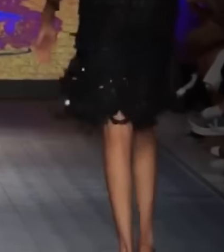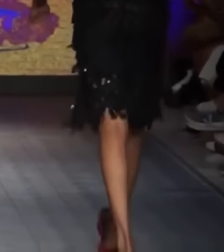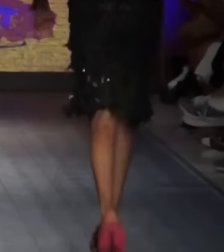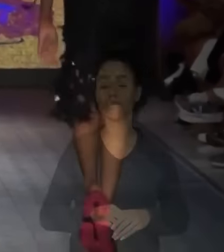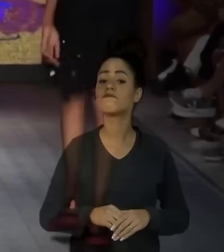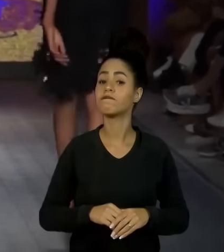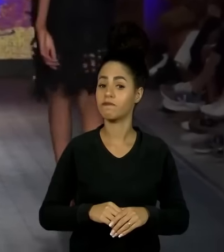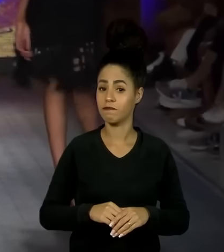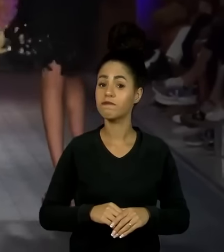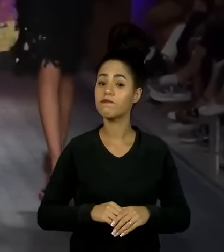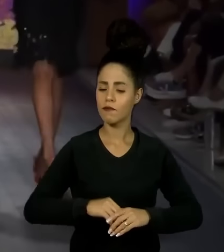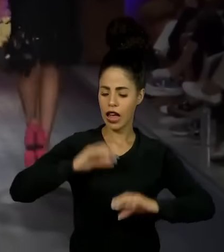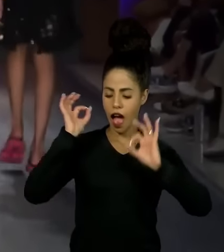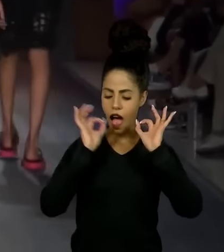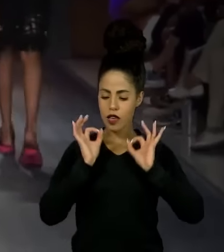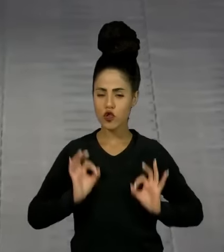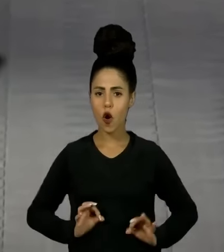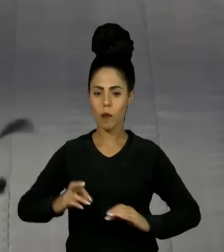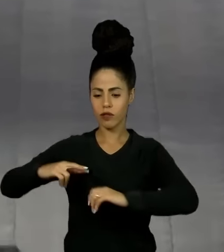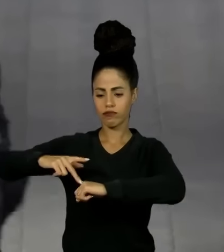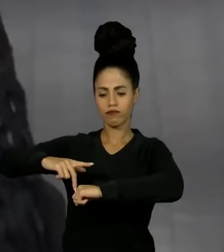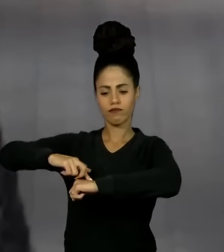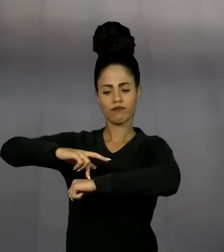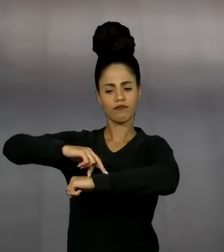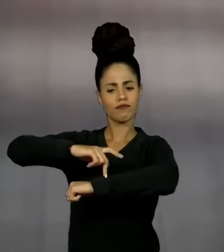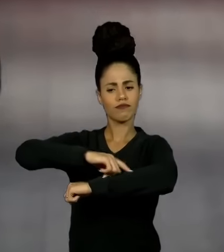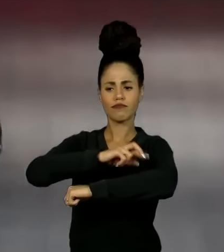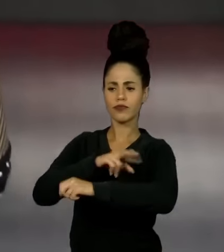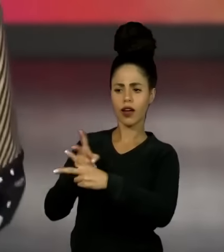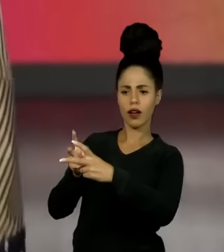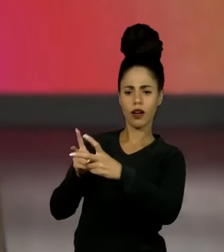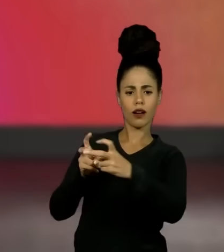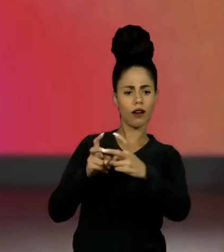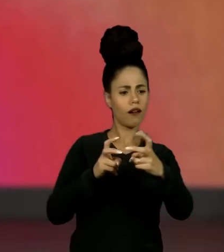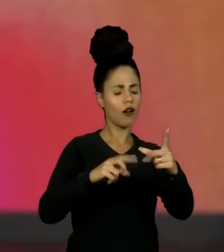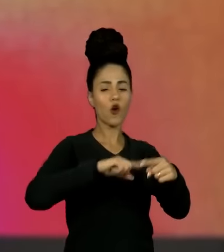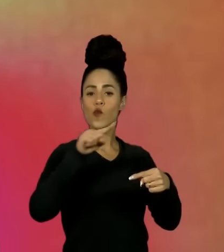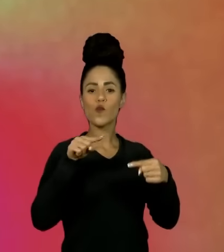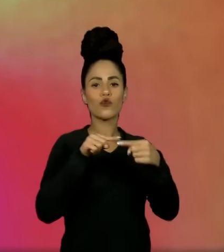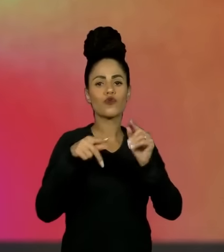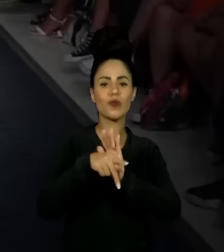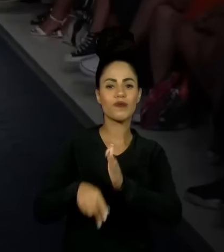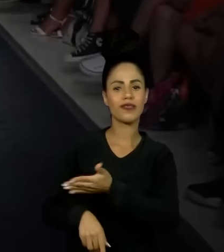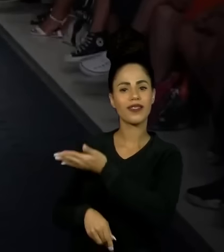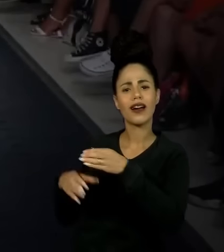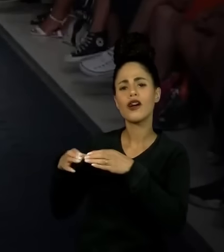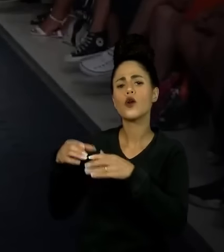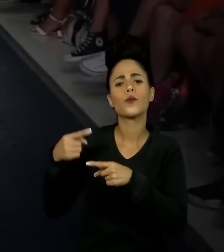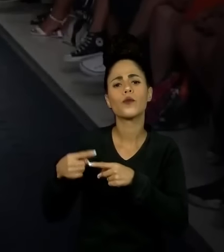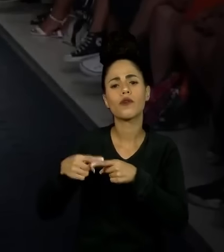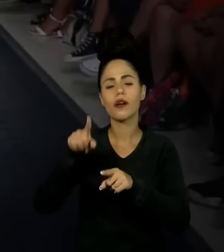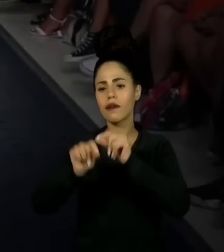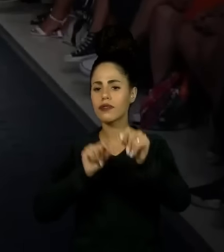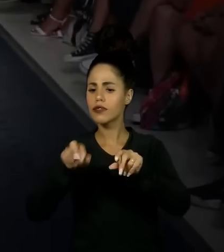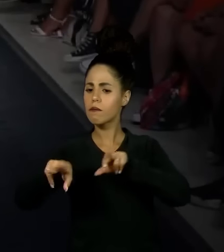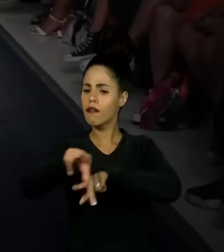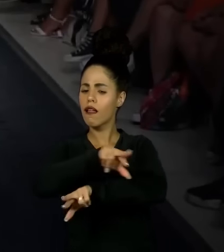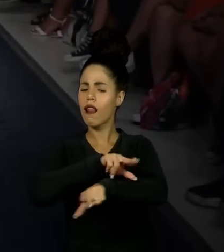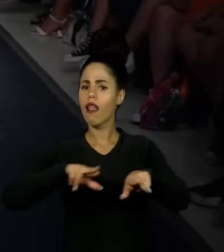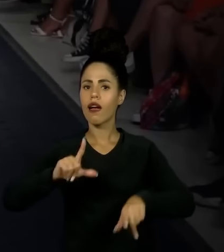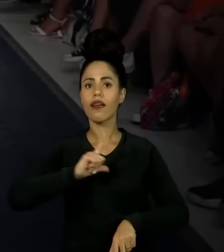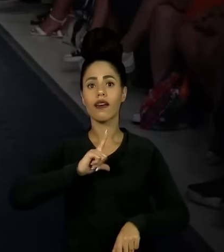As roupas exibidas nos desfiles chamam atenção para os propósitos da trama afetiva, mas essa vertente, chamada